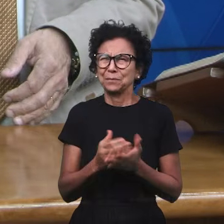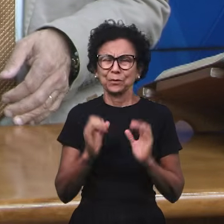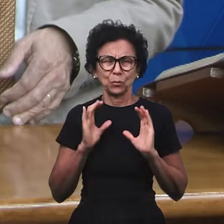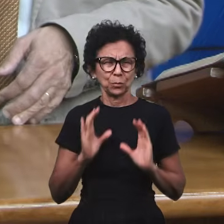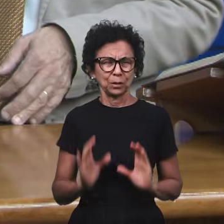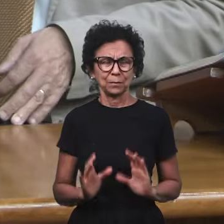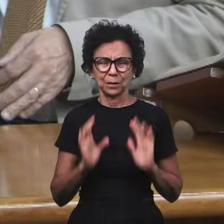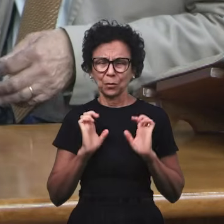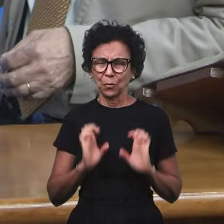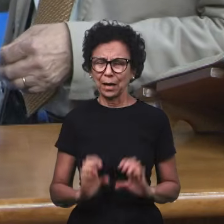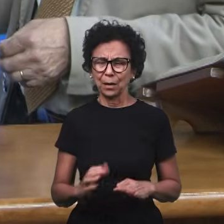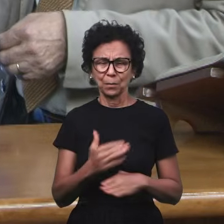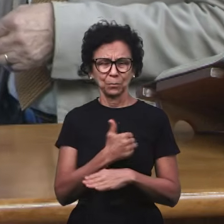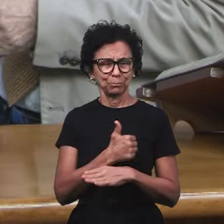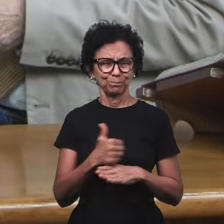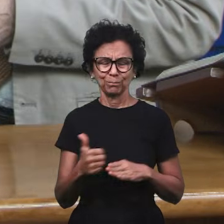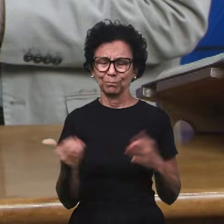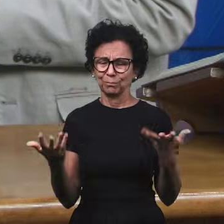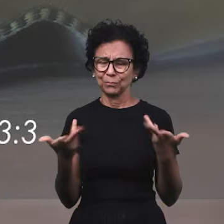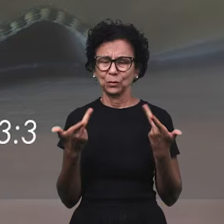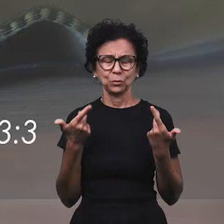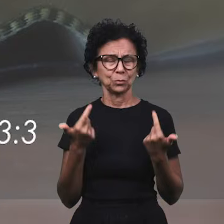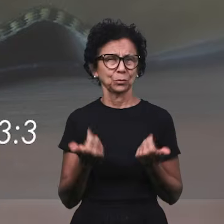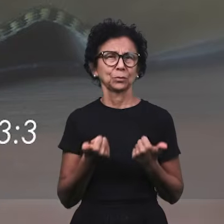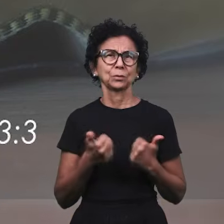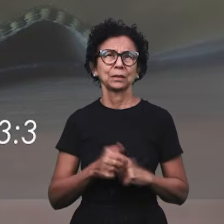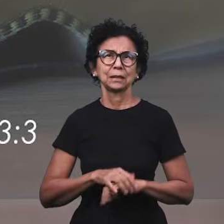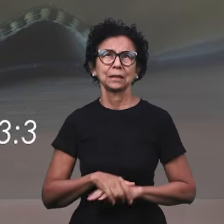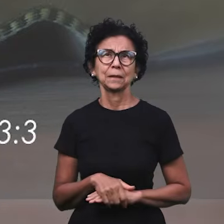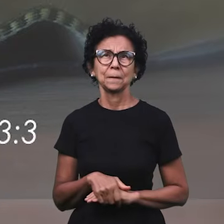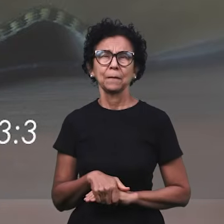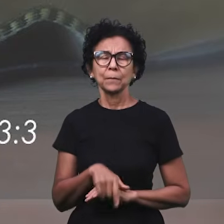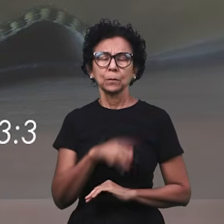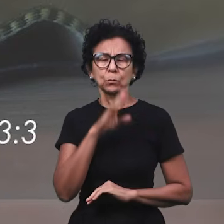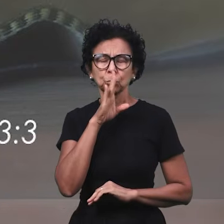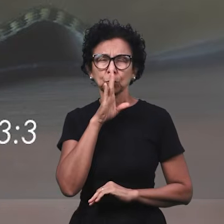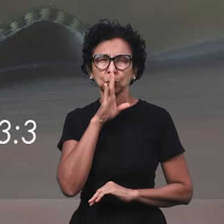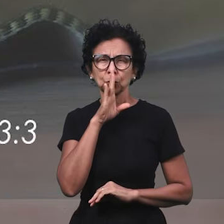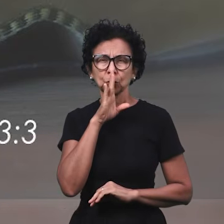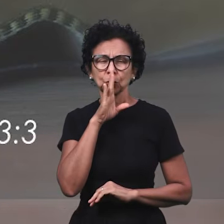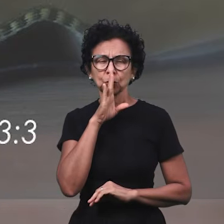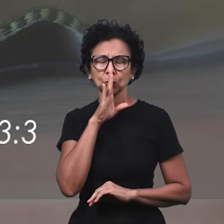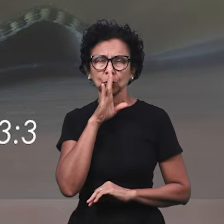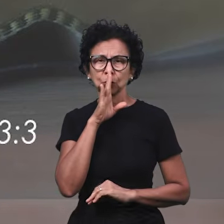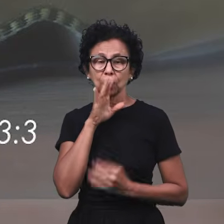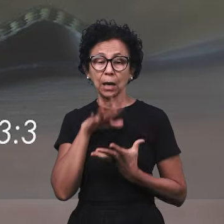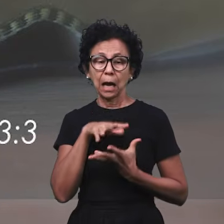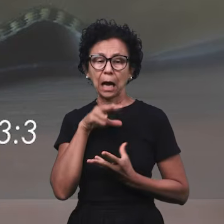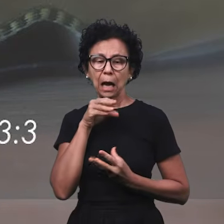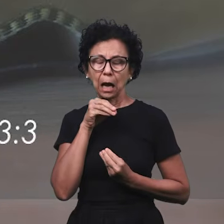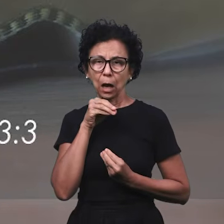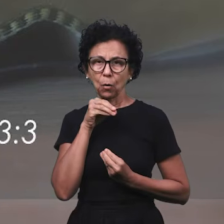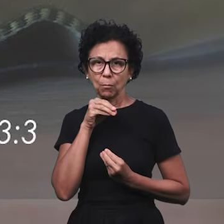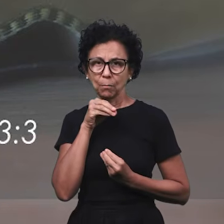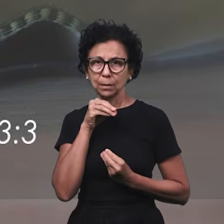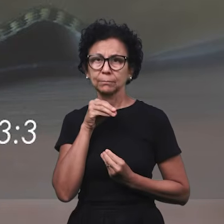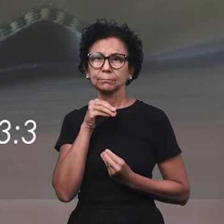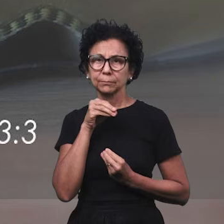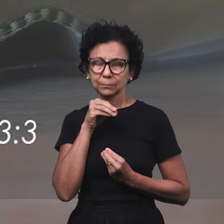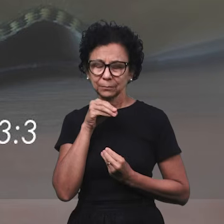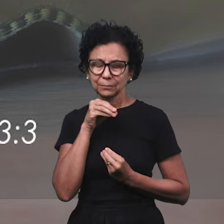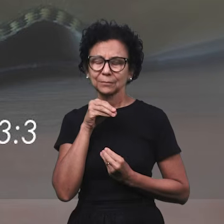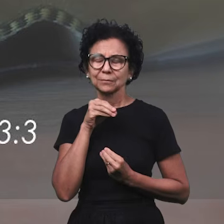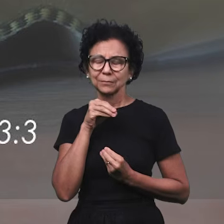ético e moral. Olha o que Provérbios fala. O que guarda a sua boca conserva a sua alma, mas o que de muito abre os lábios